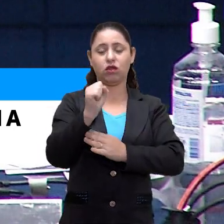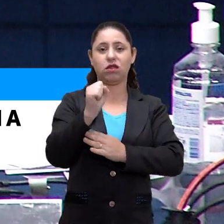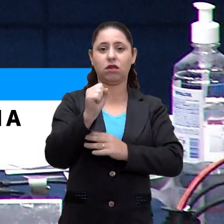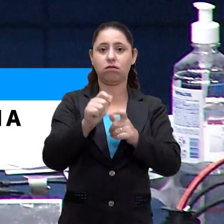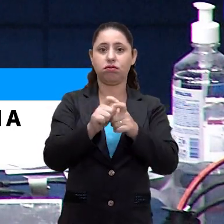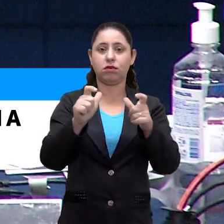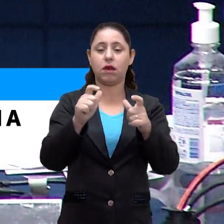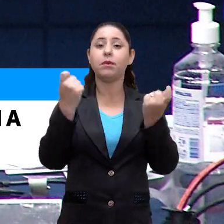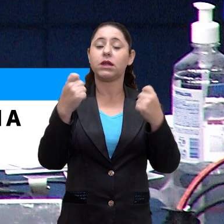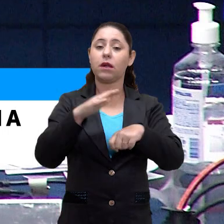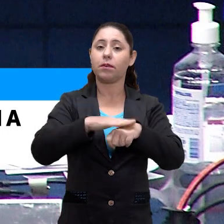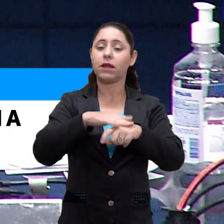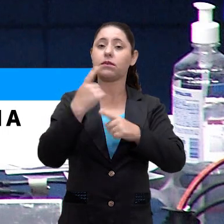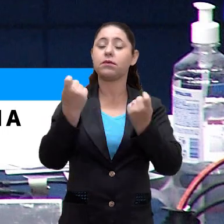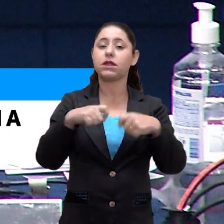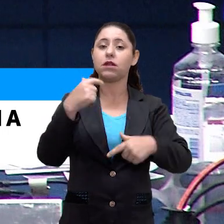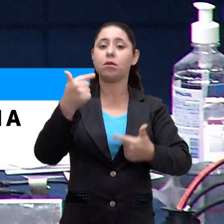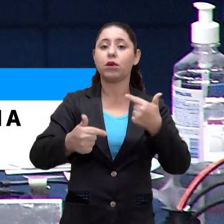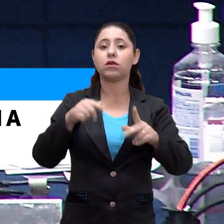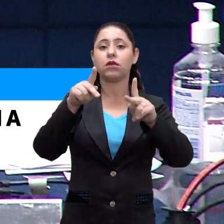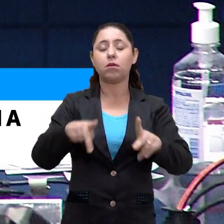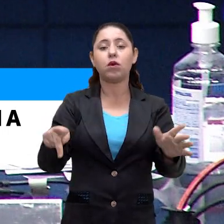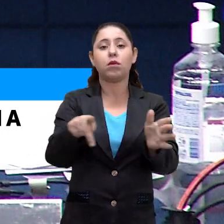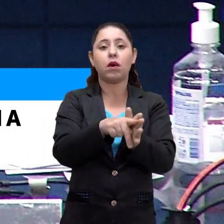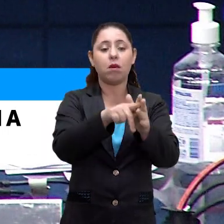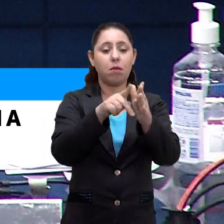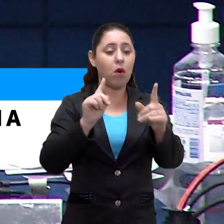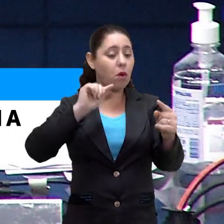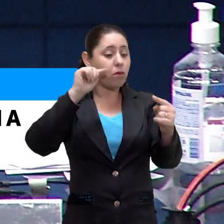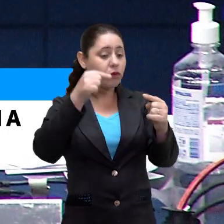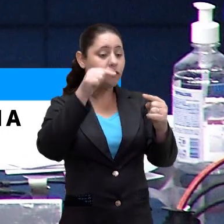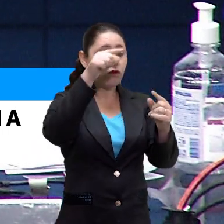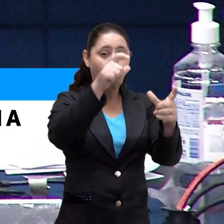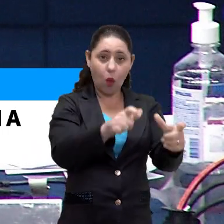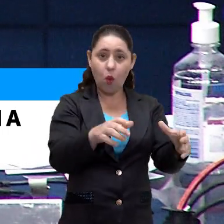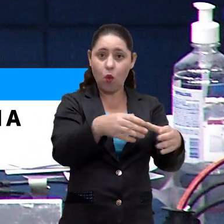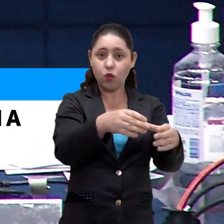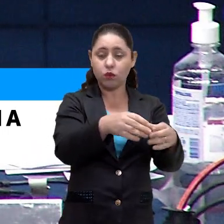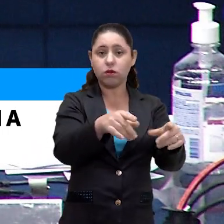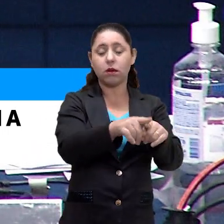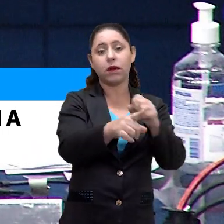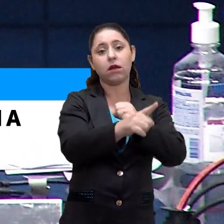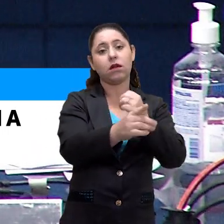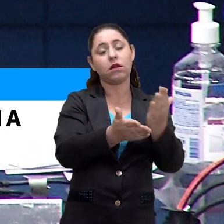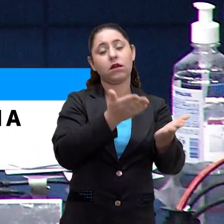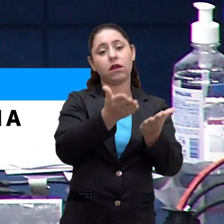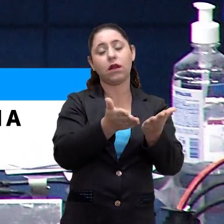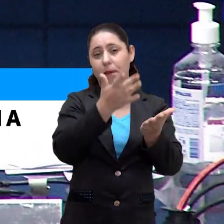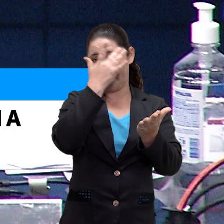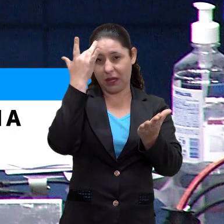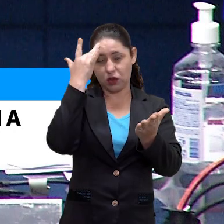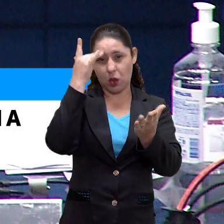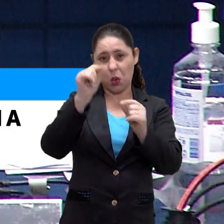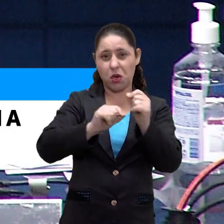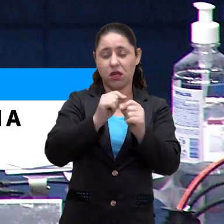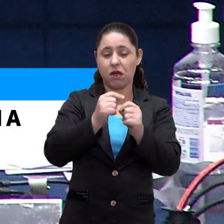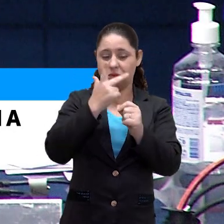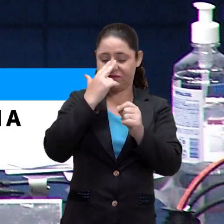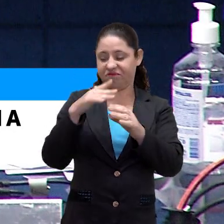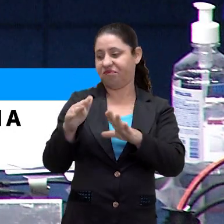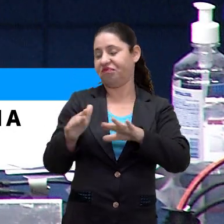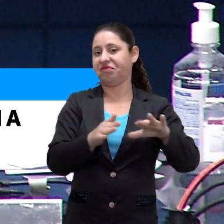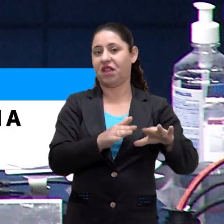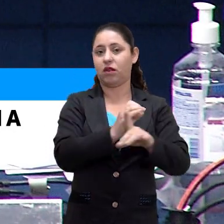maioridade ainda em abrigos aciona cada vez mais a necessidade de políticas públicas a eles direcionadas, atendendo aos que